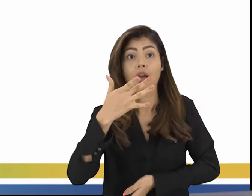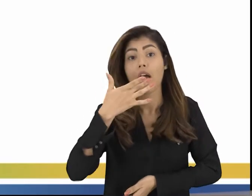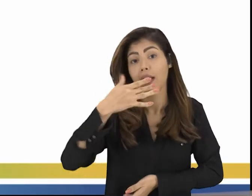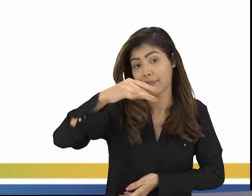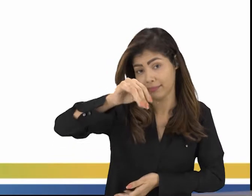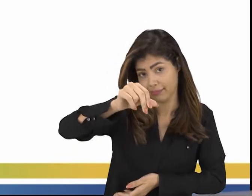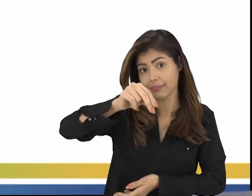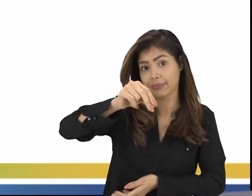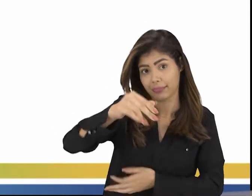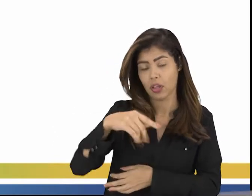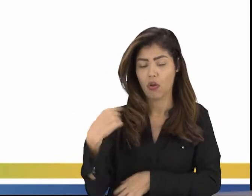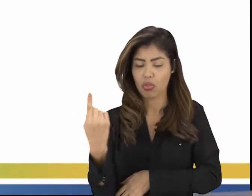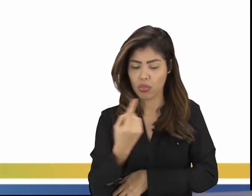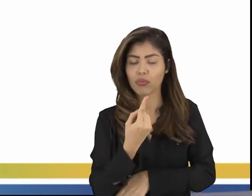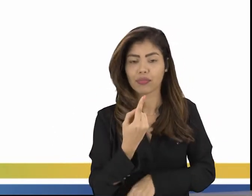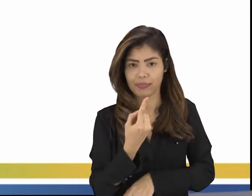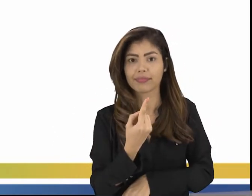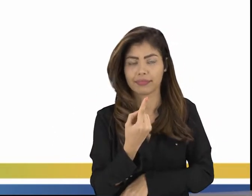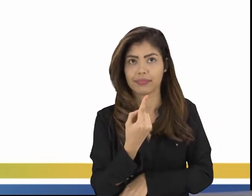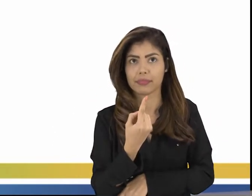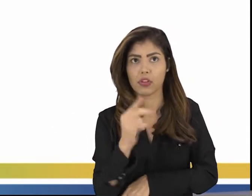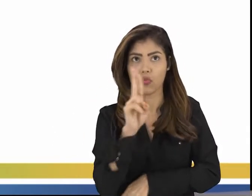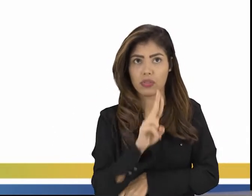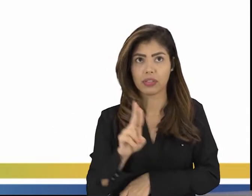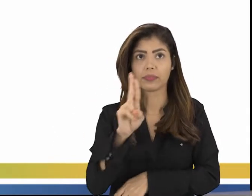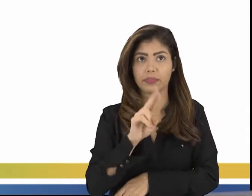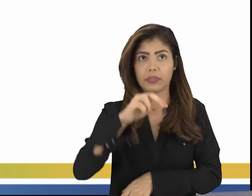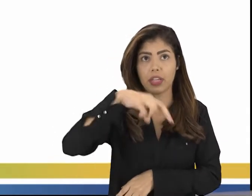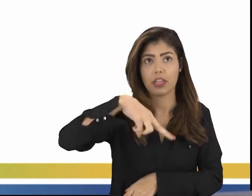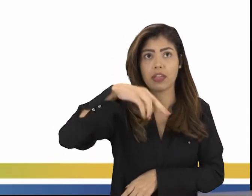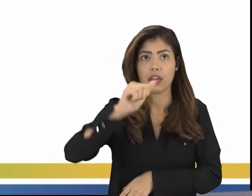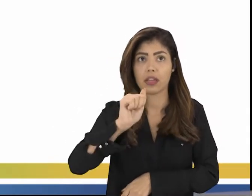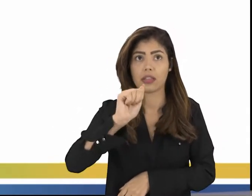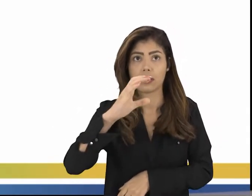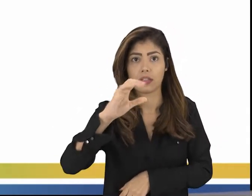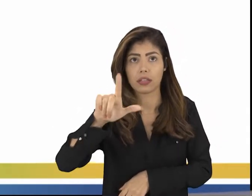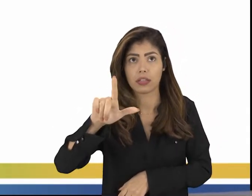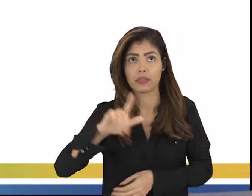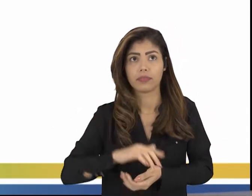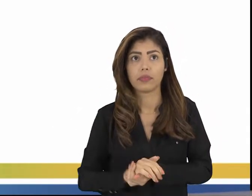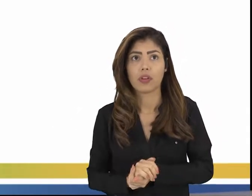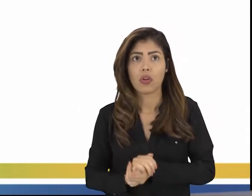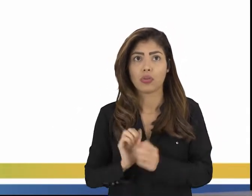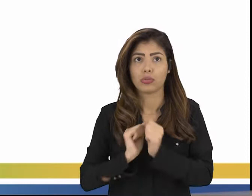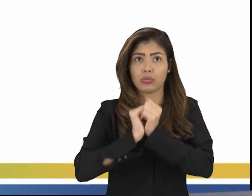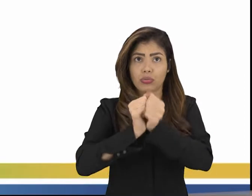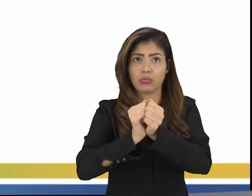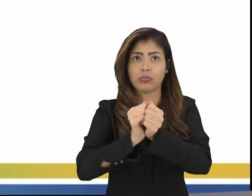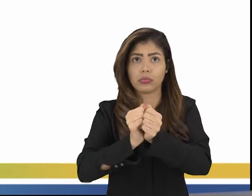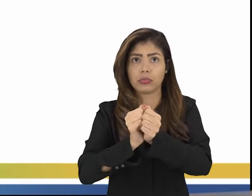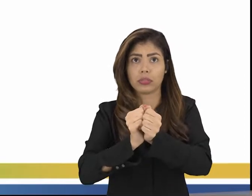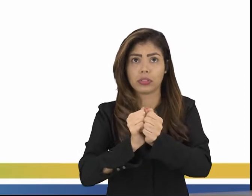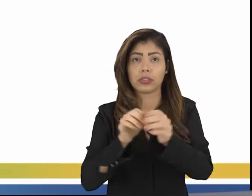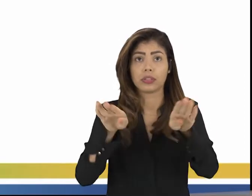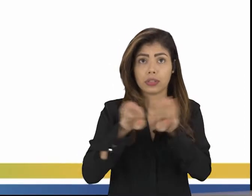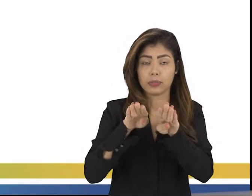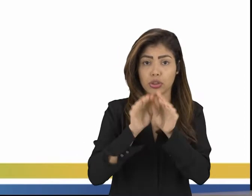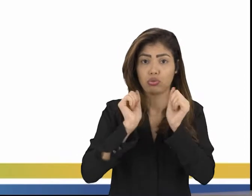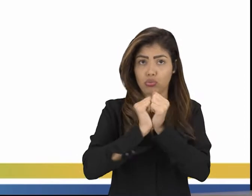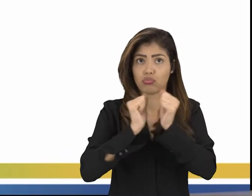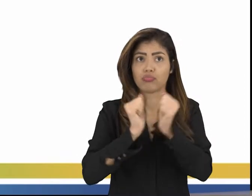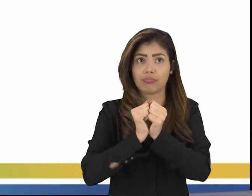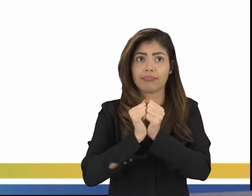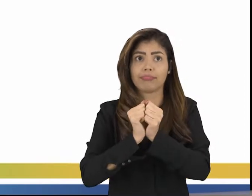de cozinha, que é o nosso cloreto de sódio, NaCl, cujas fórmulas unitárias estão também